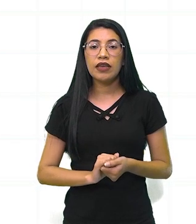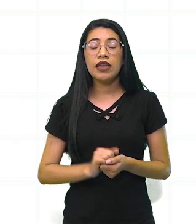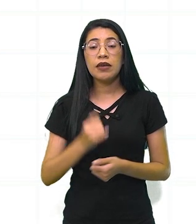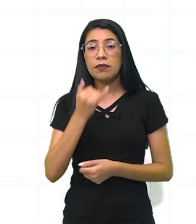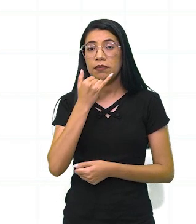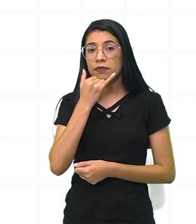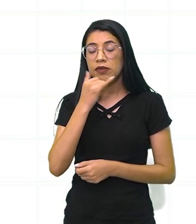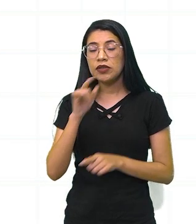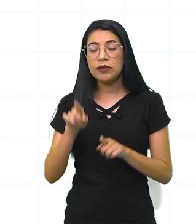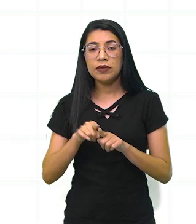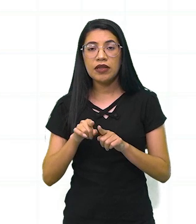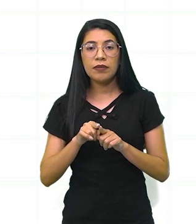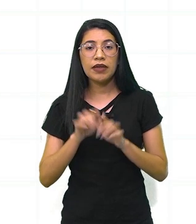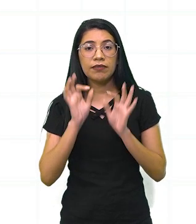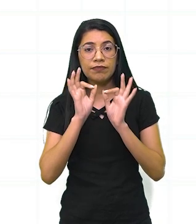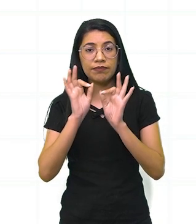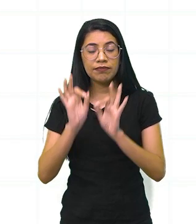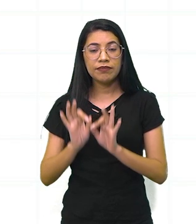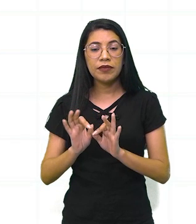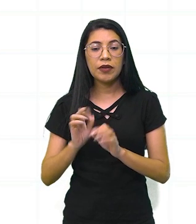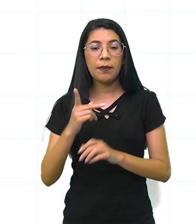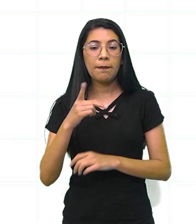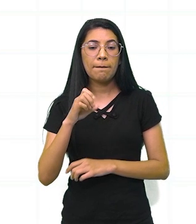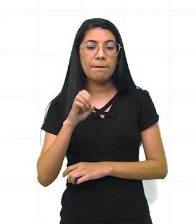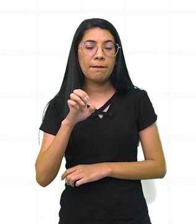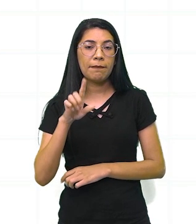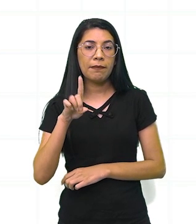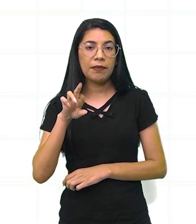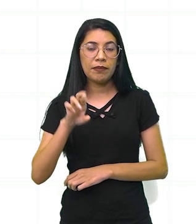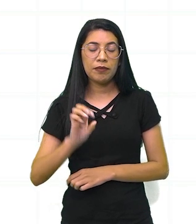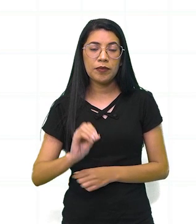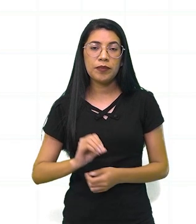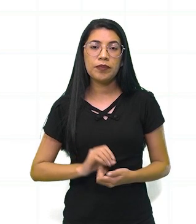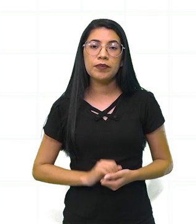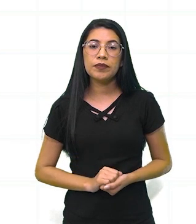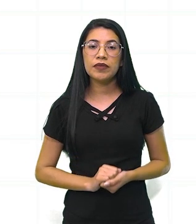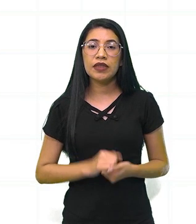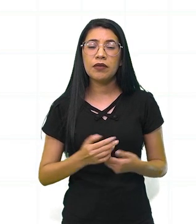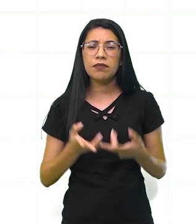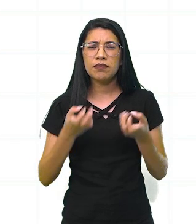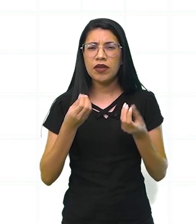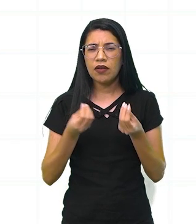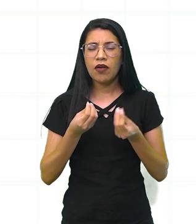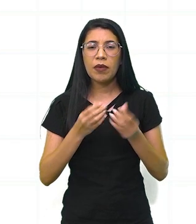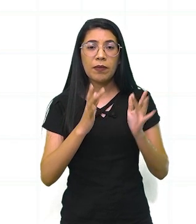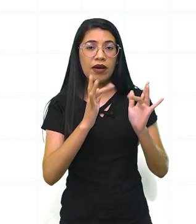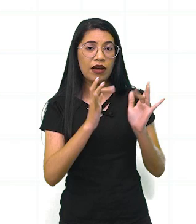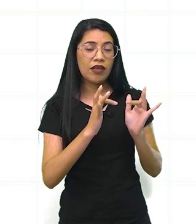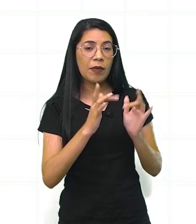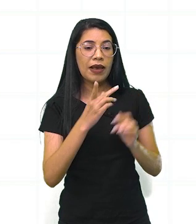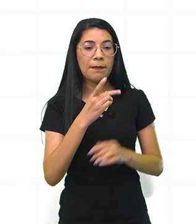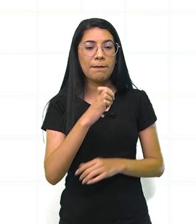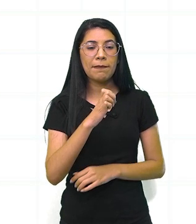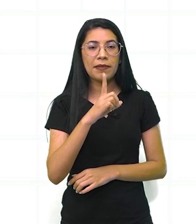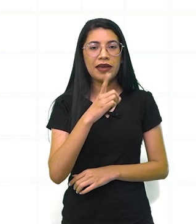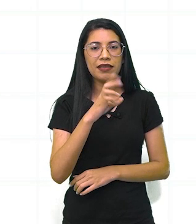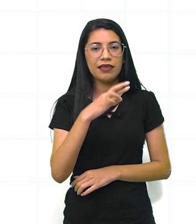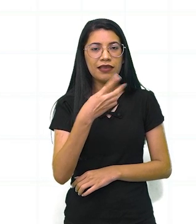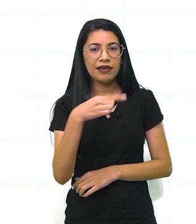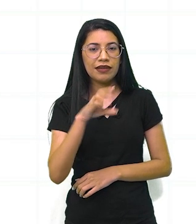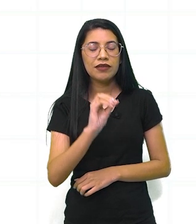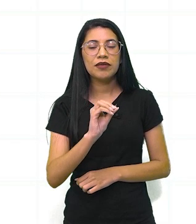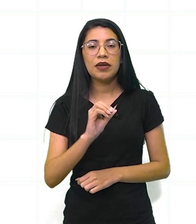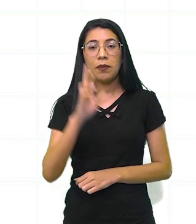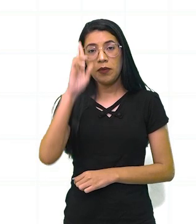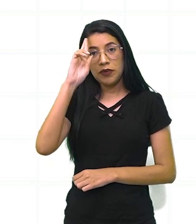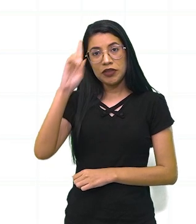desculpe Atenciosamente Pedro olha só aqui paraa namorada ele se intitula como Pedrão e para o seu